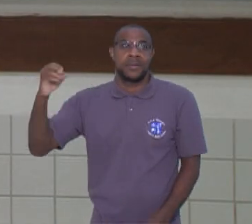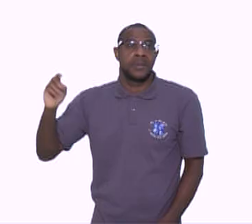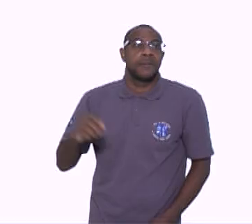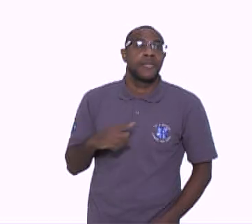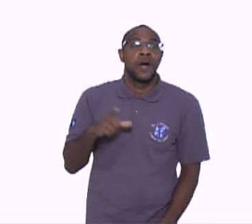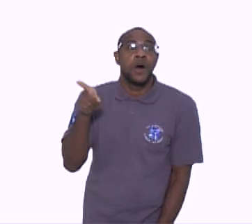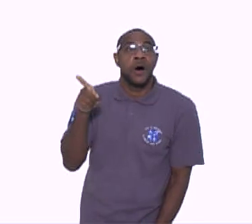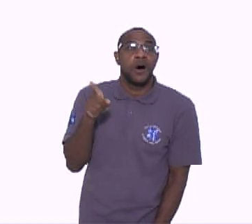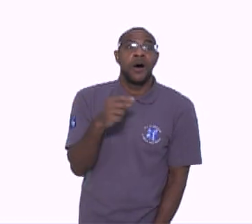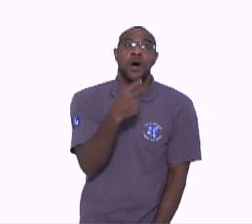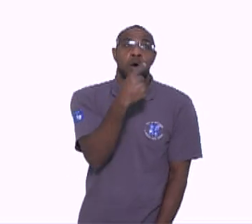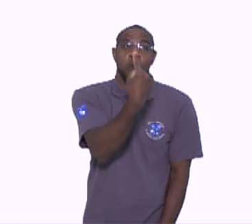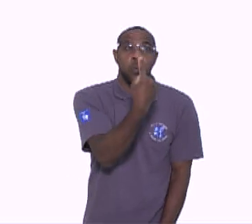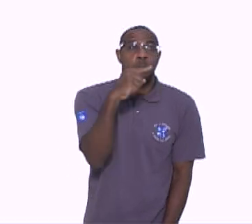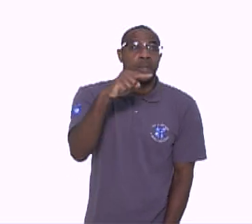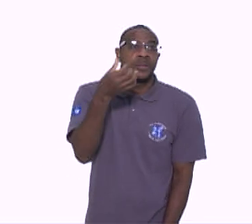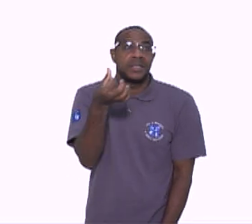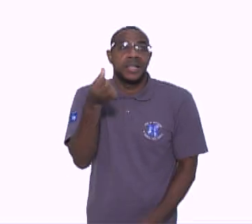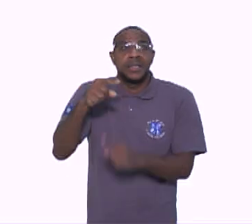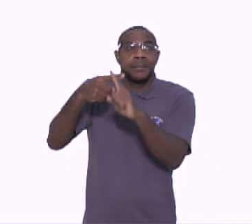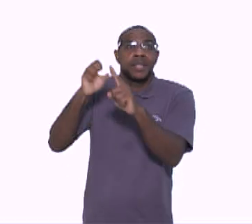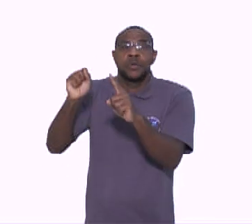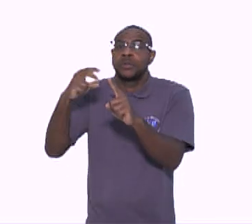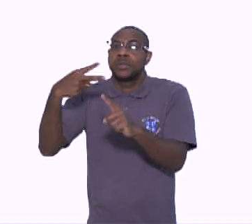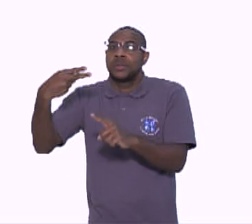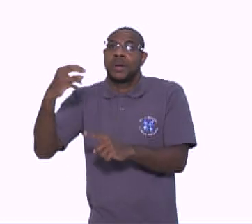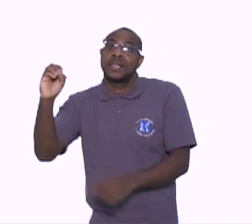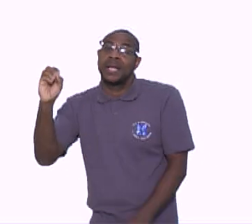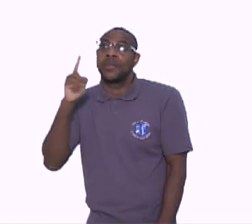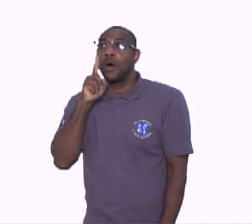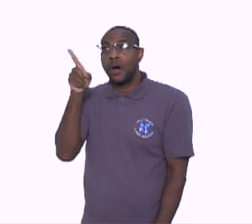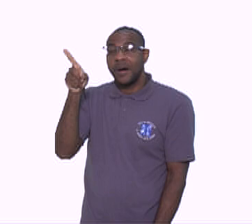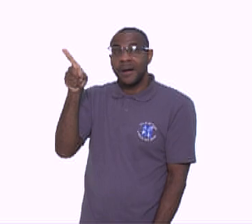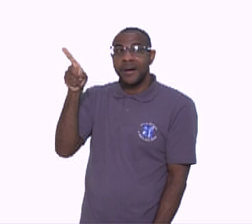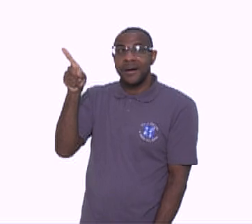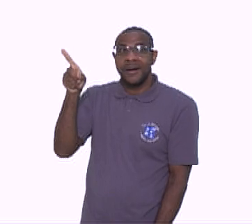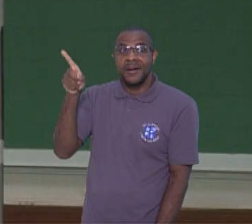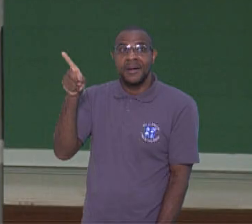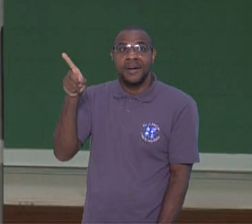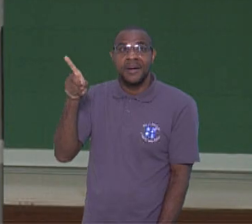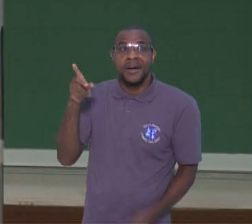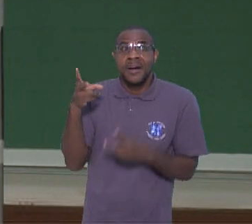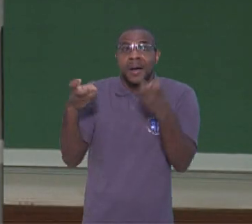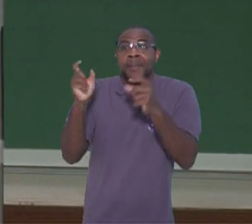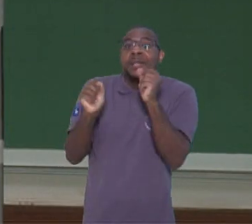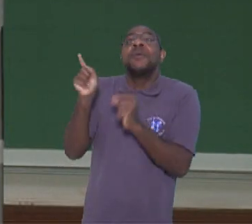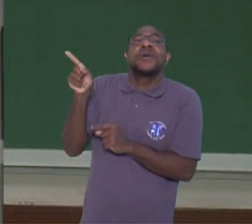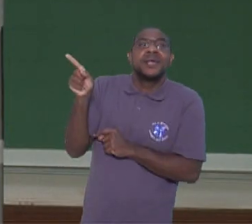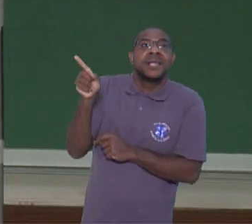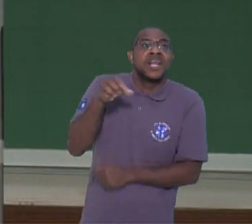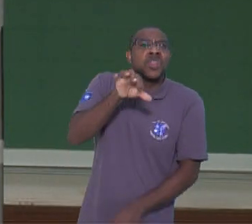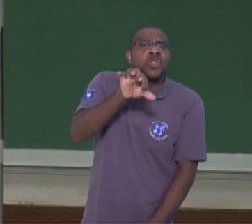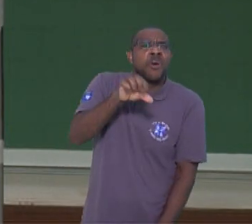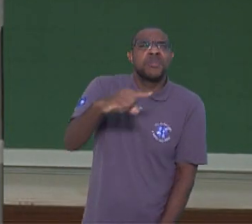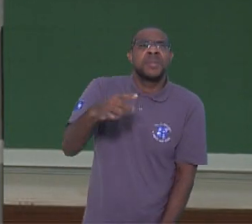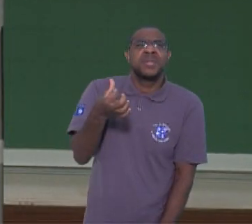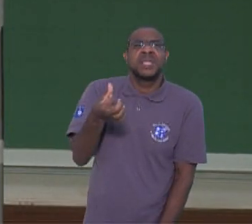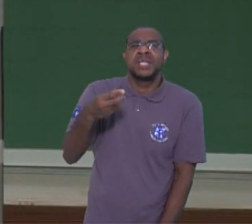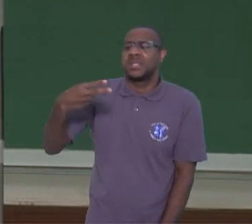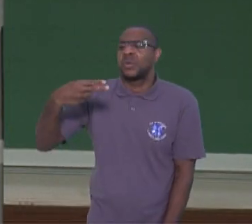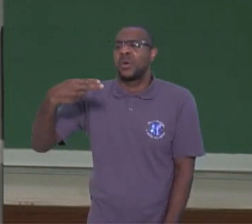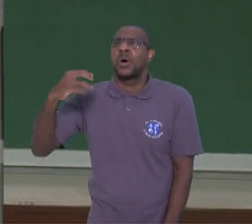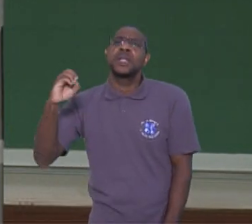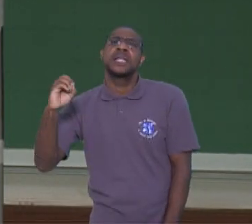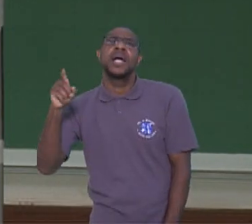1 menos 6, mais 8 igual a 0. Bom, o que, que você percebeu ali? Deu 9 menos 6 igual a